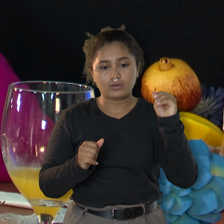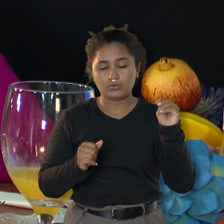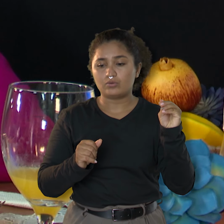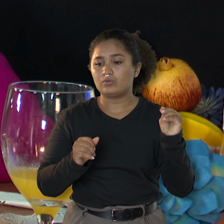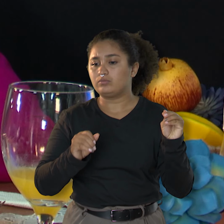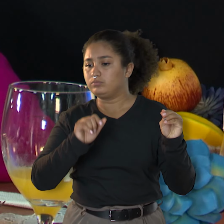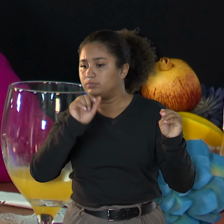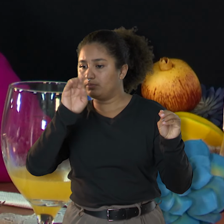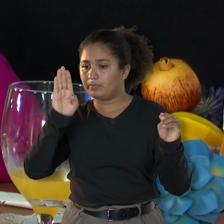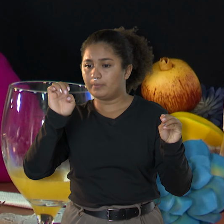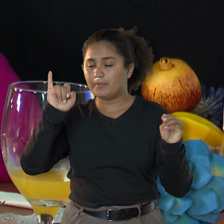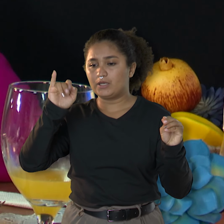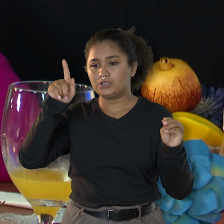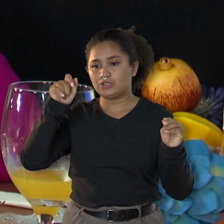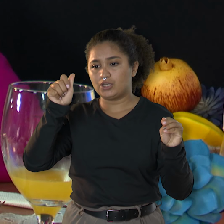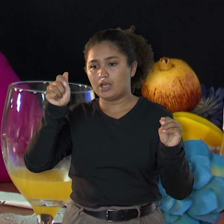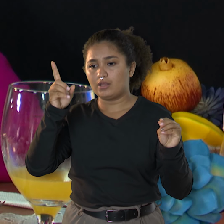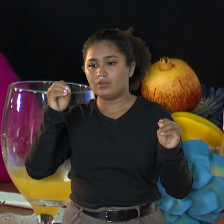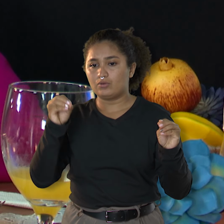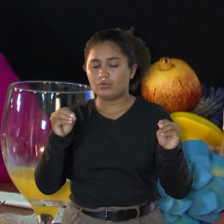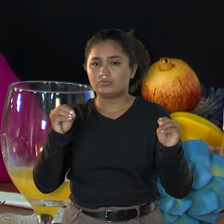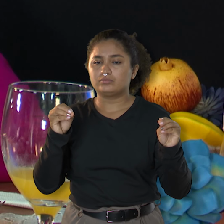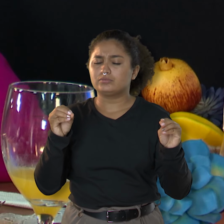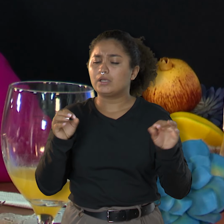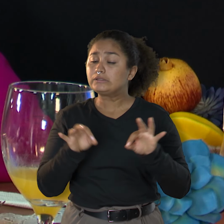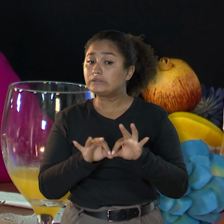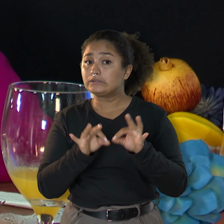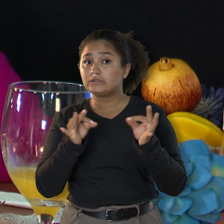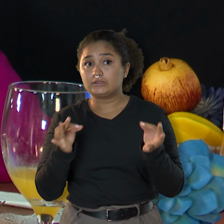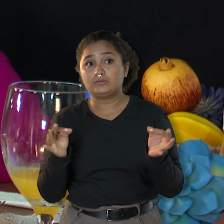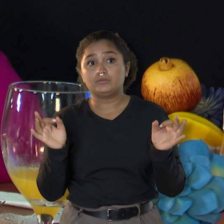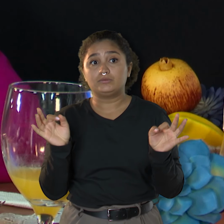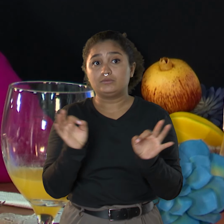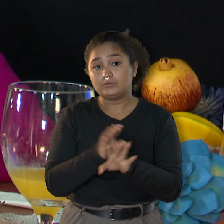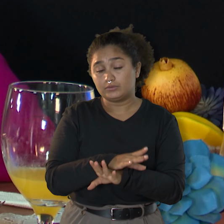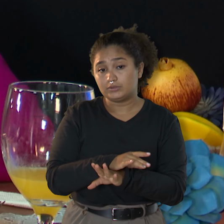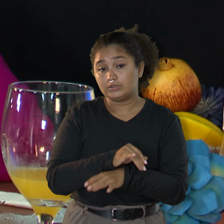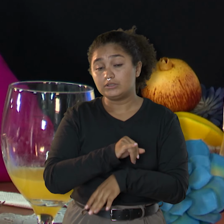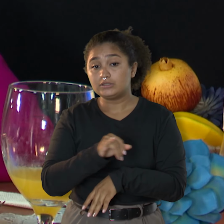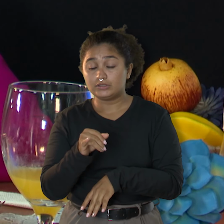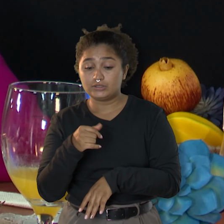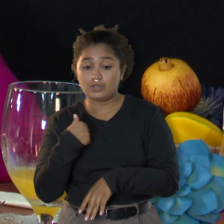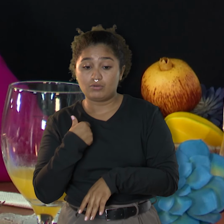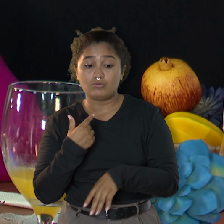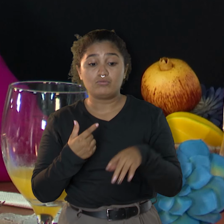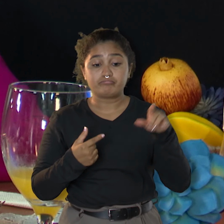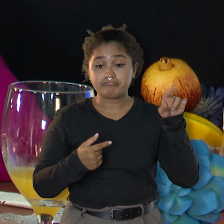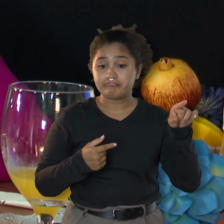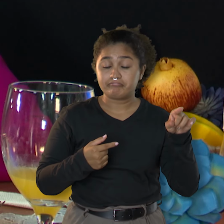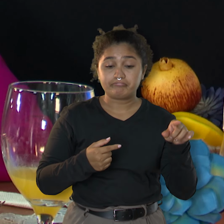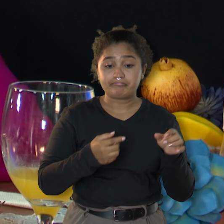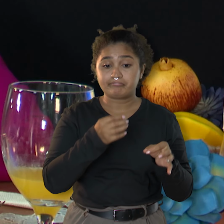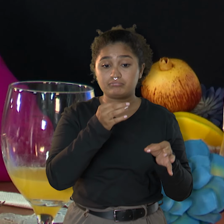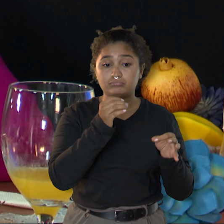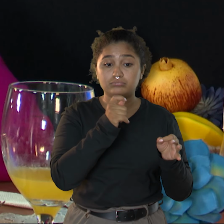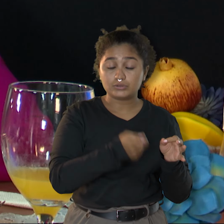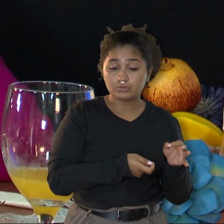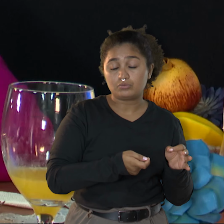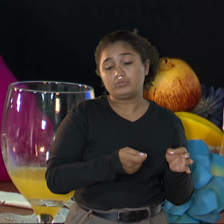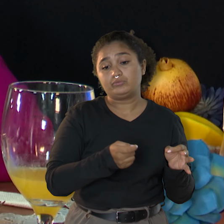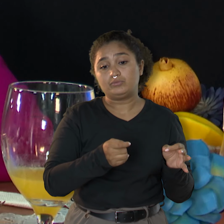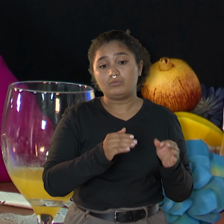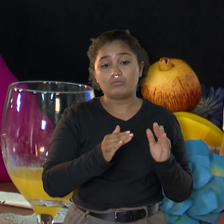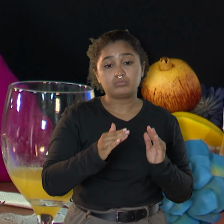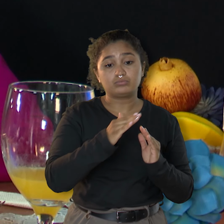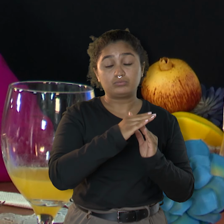isso significa que é um pouco mais simples de resolver. Se eu nem julgo o suficiente, aí a situação é